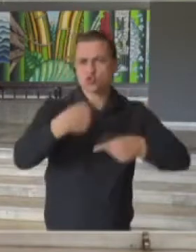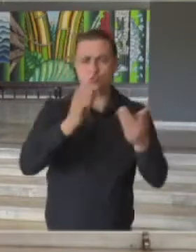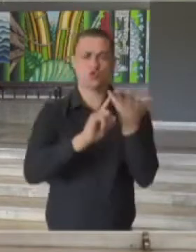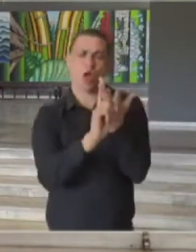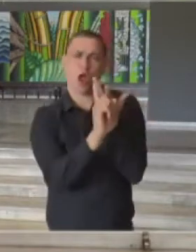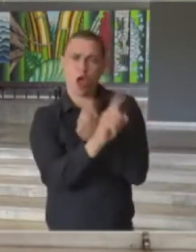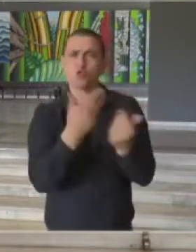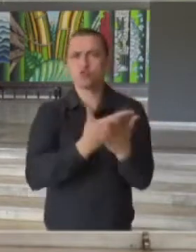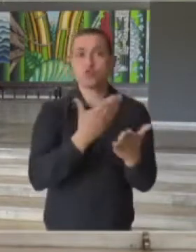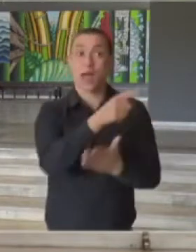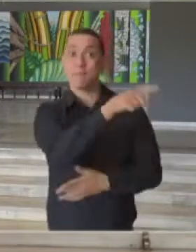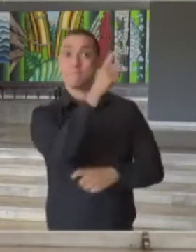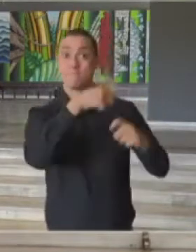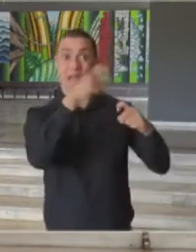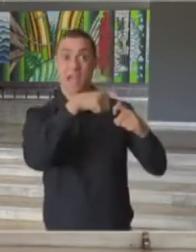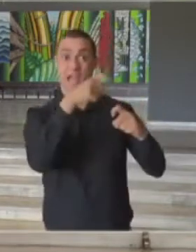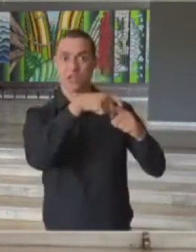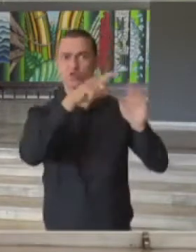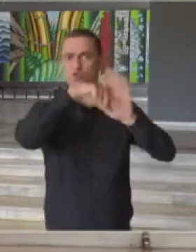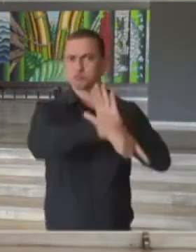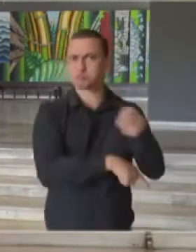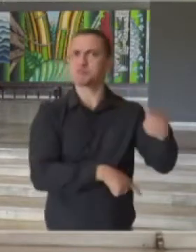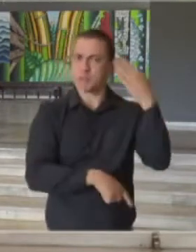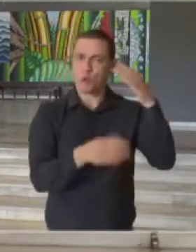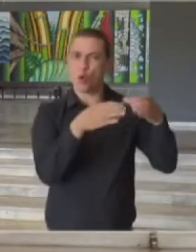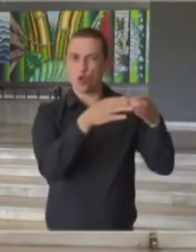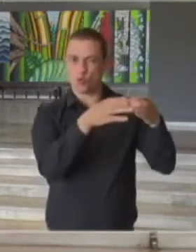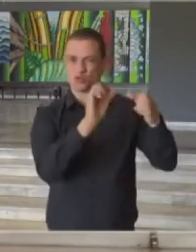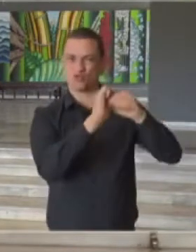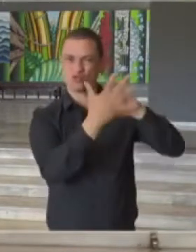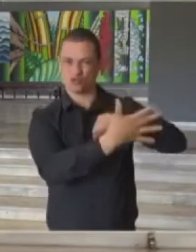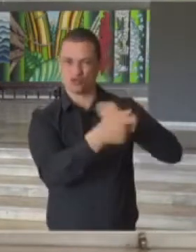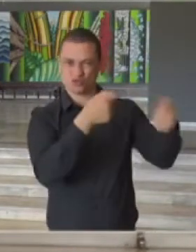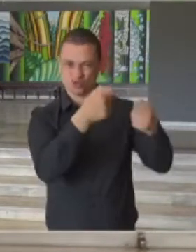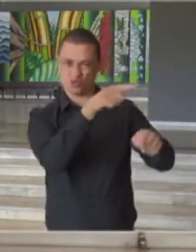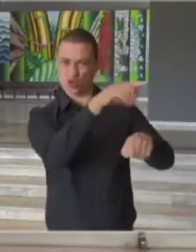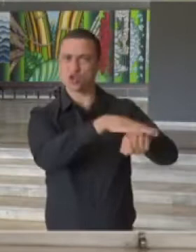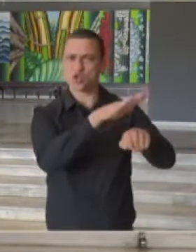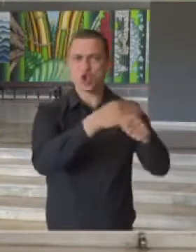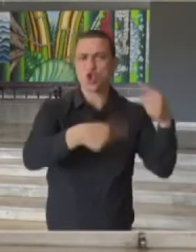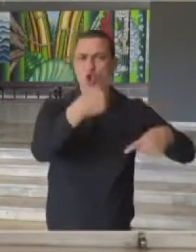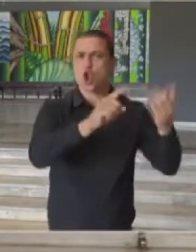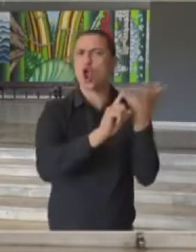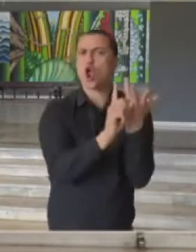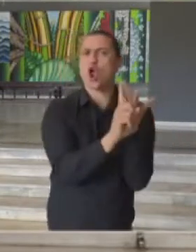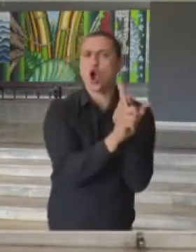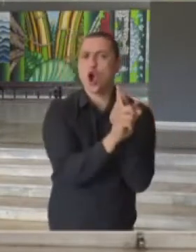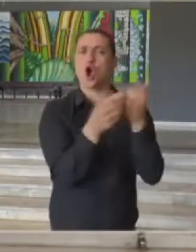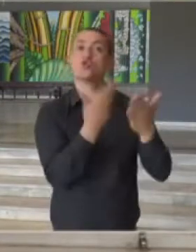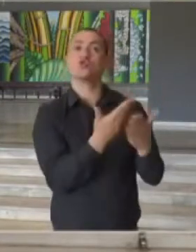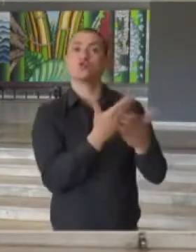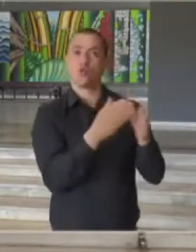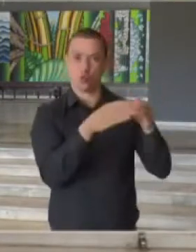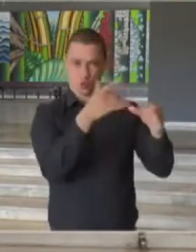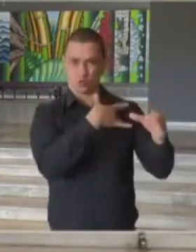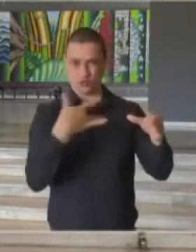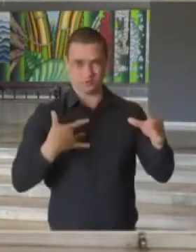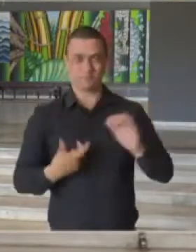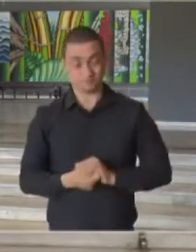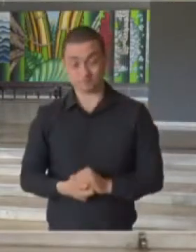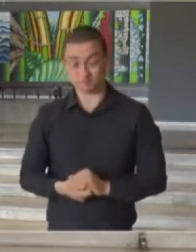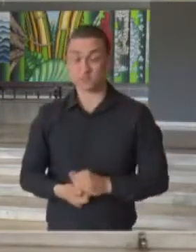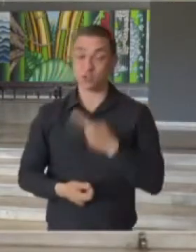pelos médicos especialistas do Centro de Contingência do Covid-19, o Comitê de Saúde de São Paulo.